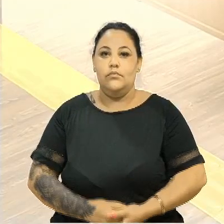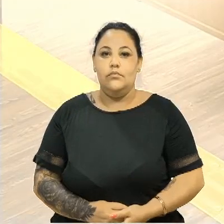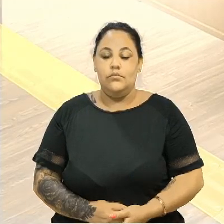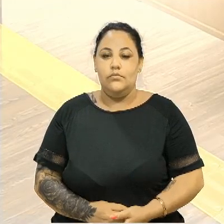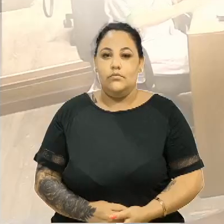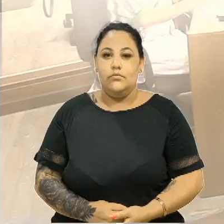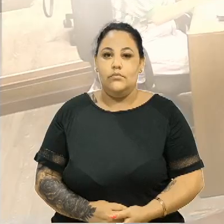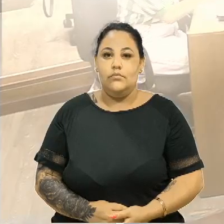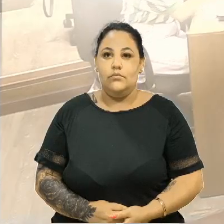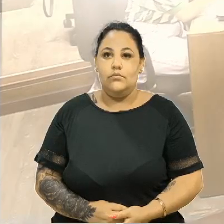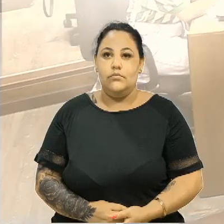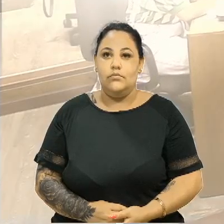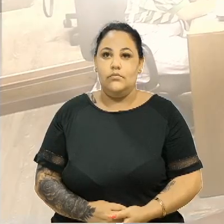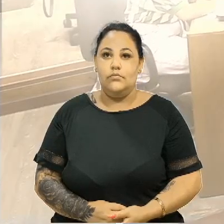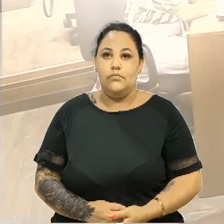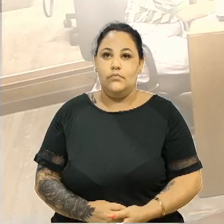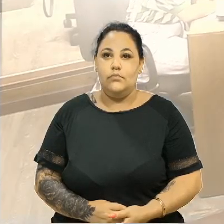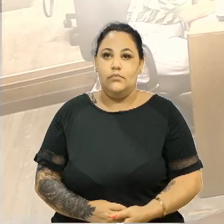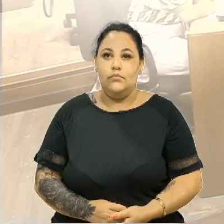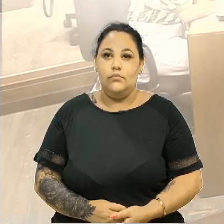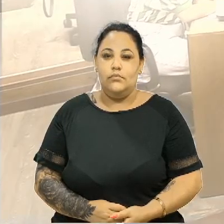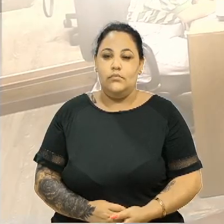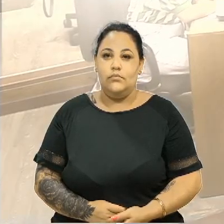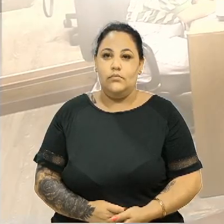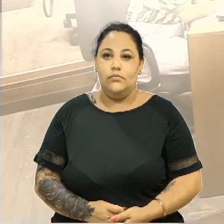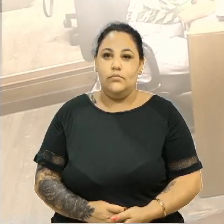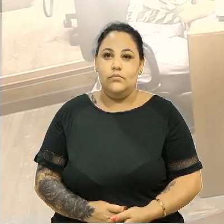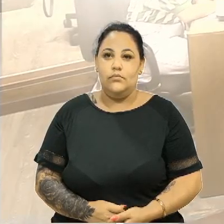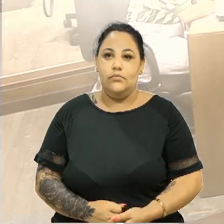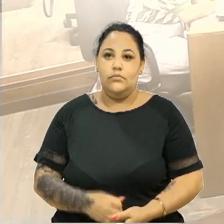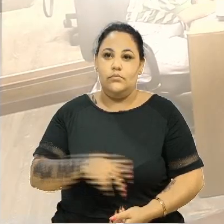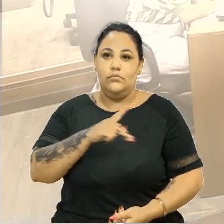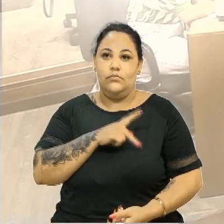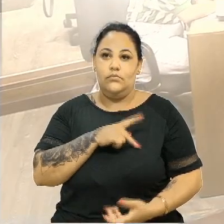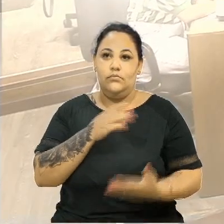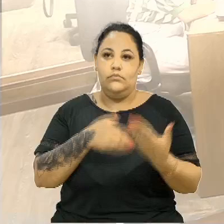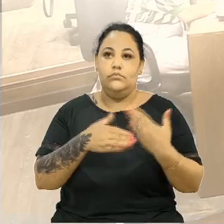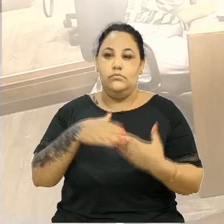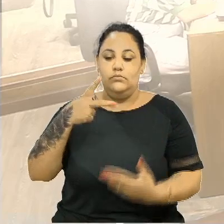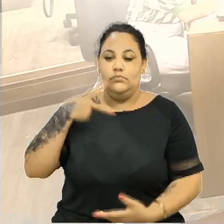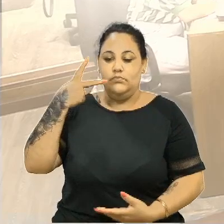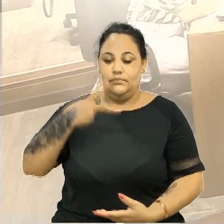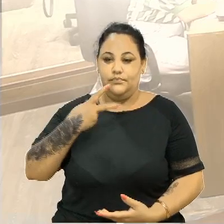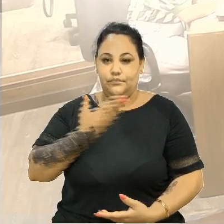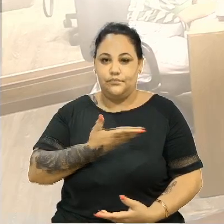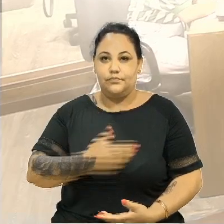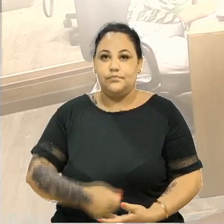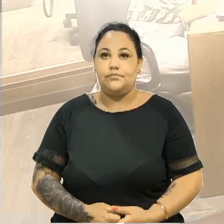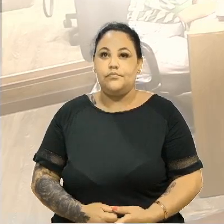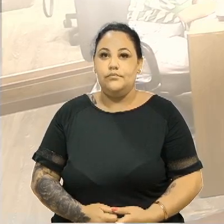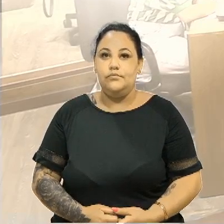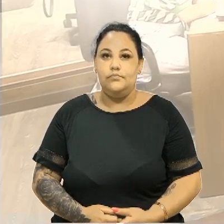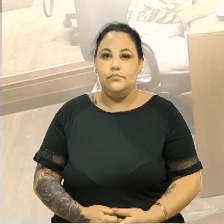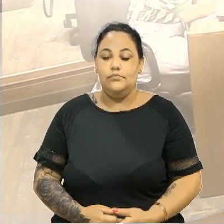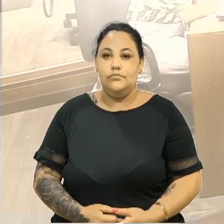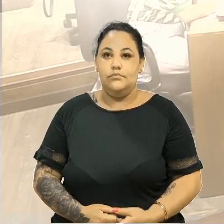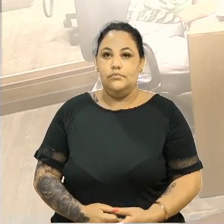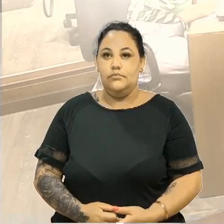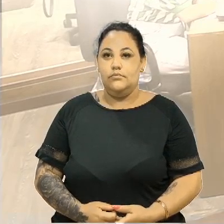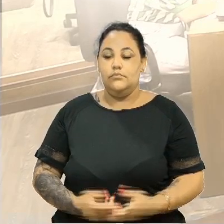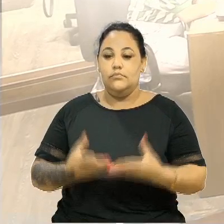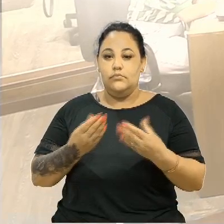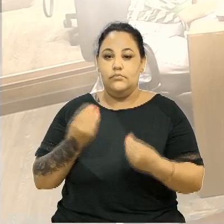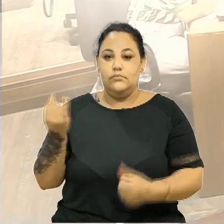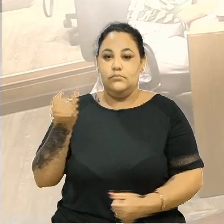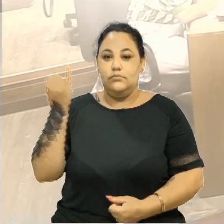Para declarar voto, vereador Bortola. Senhor presidente, senhoras e senhores vereadores, eu acho que é de extrema importância aqui, até o que